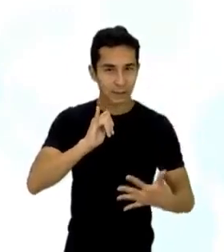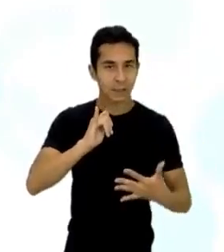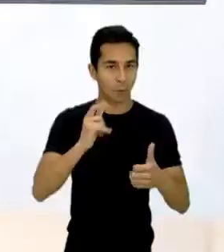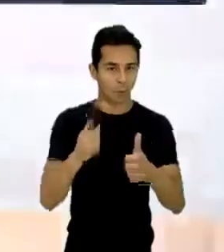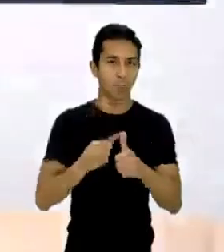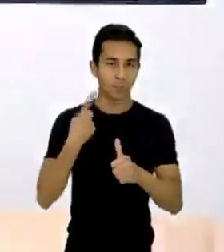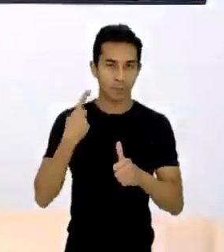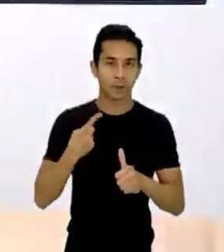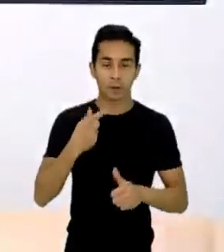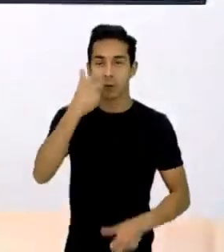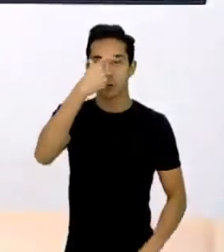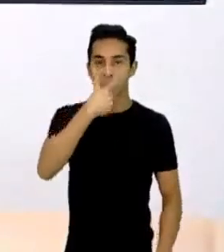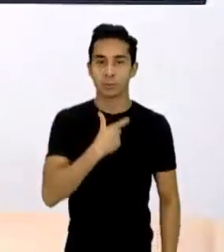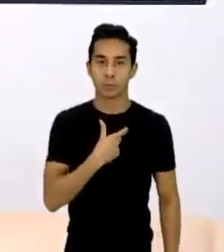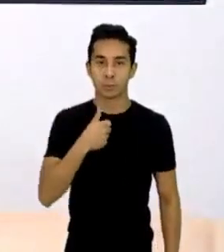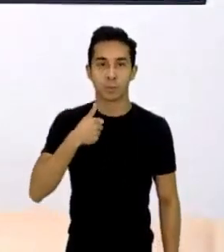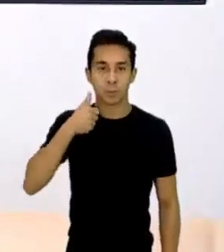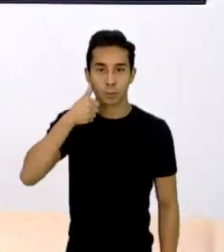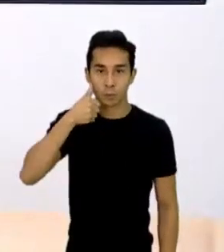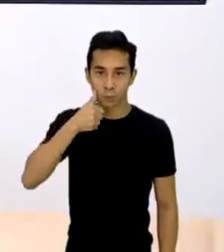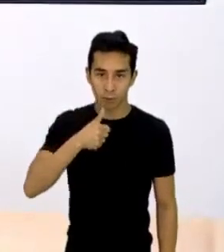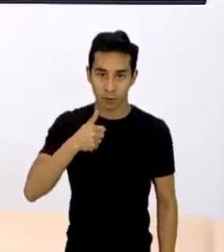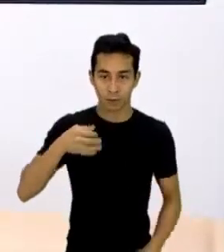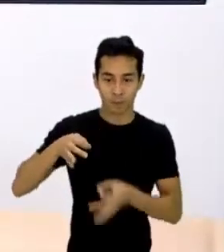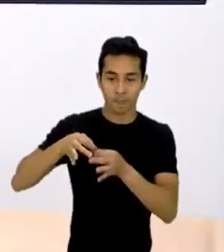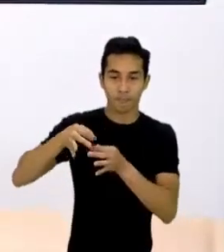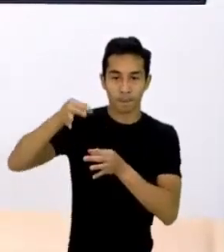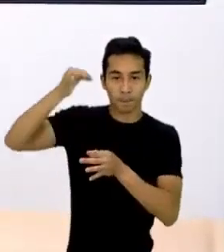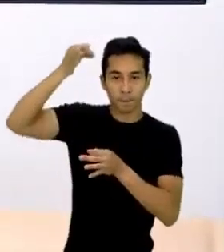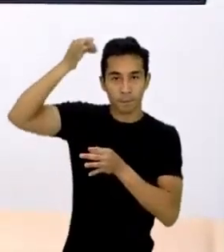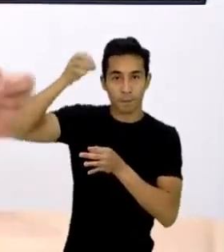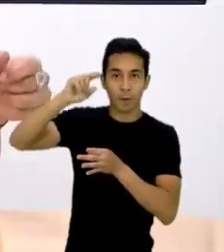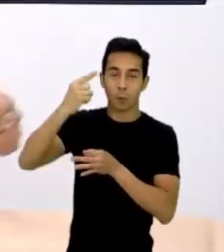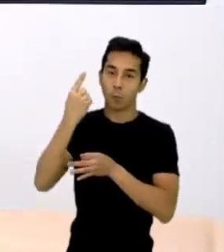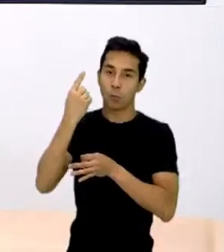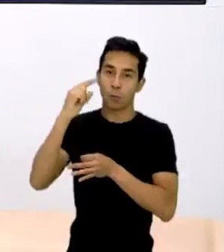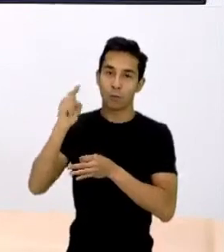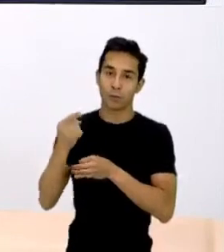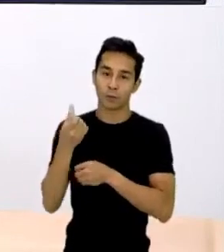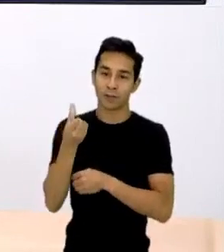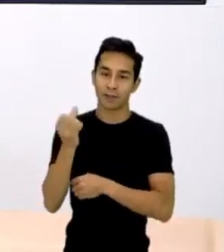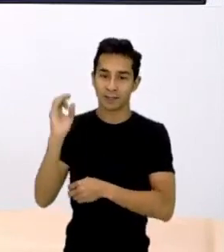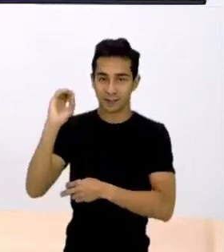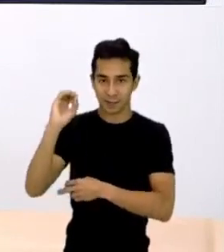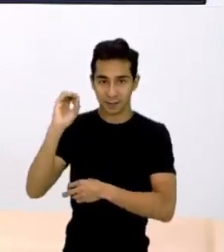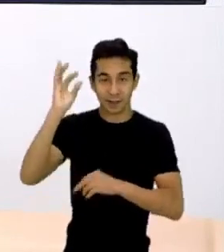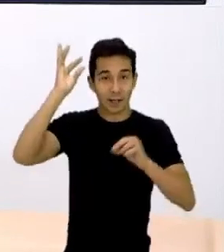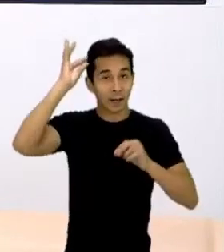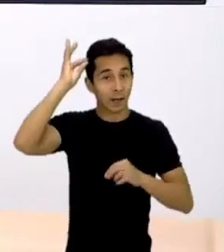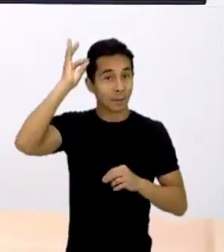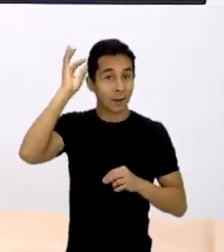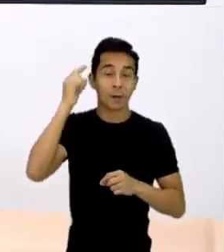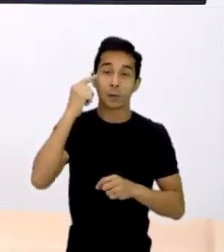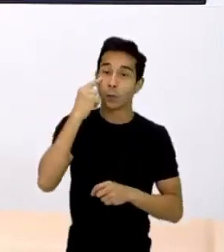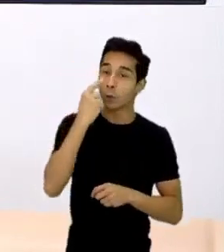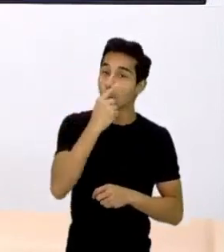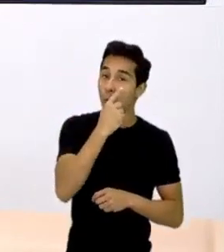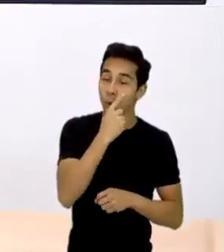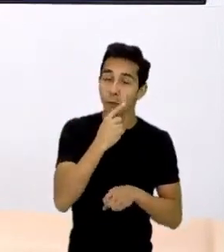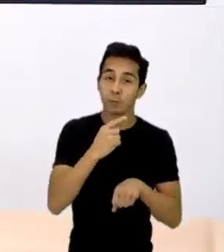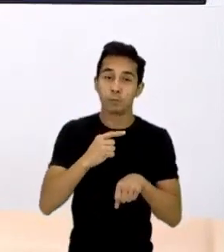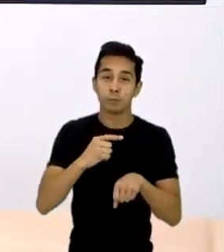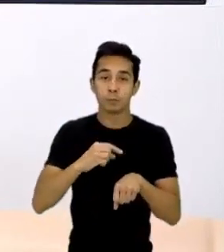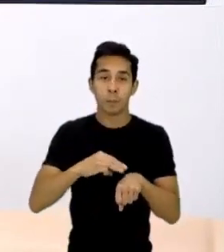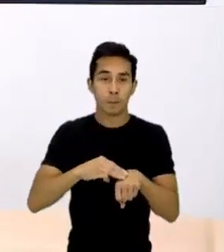Então, sou uma mulher de 1,60 m de altura, tenho cabelos e olhos